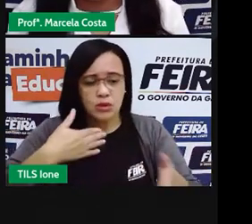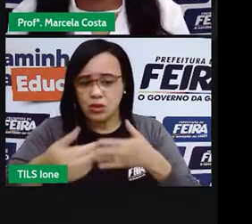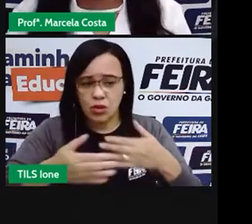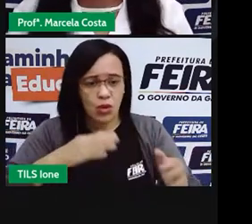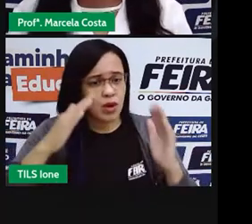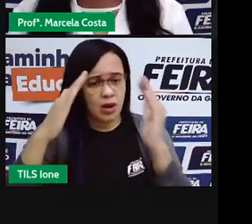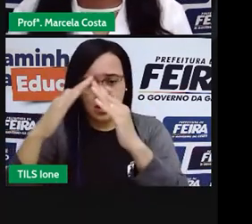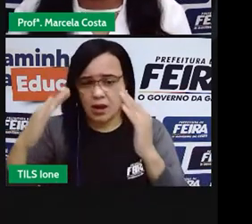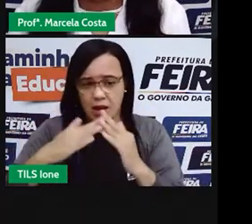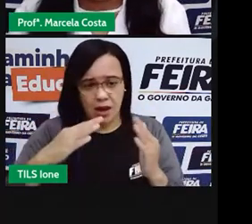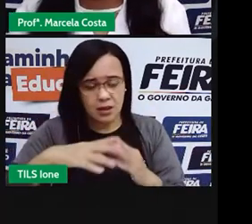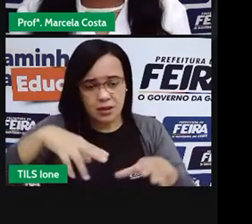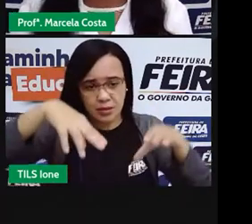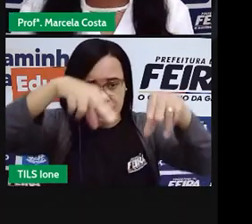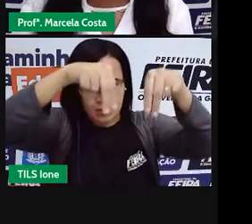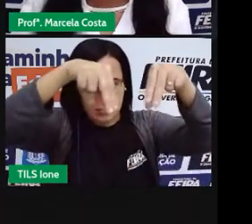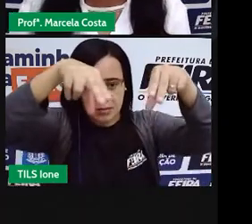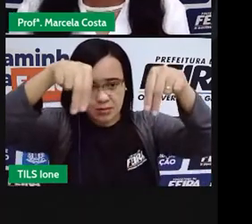de roupa.